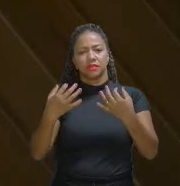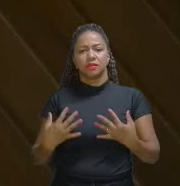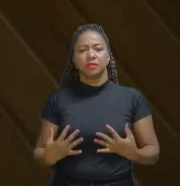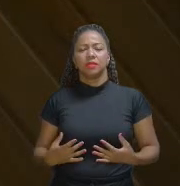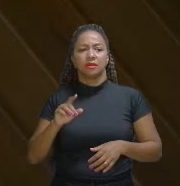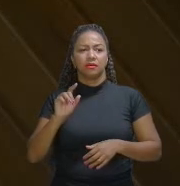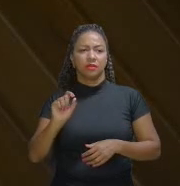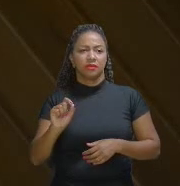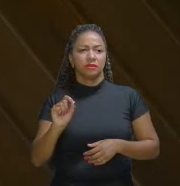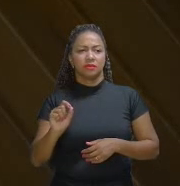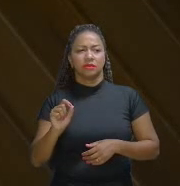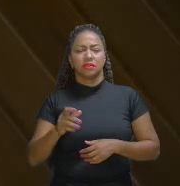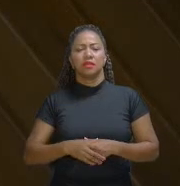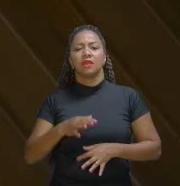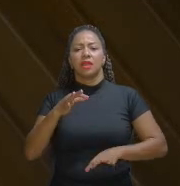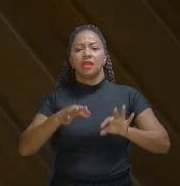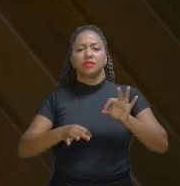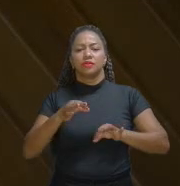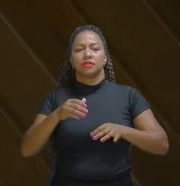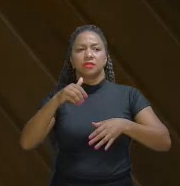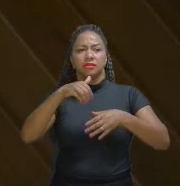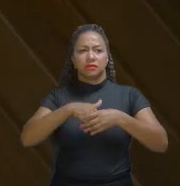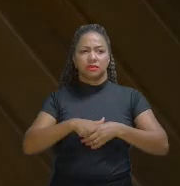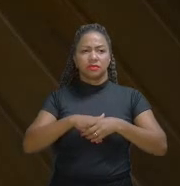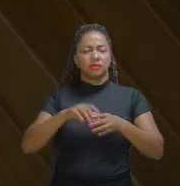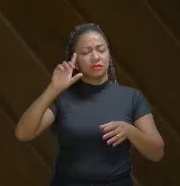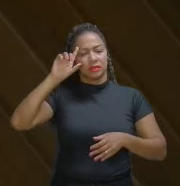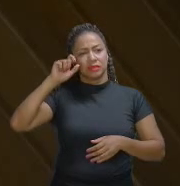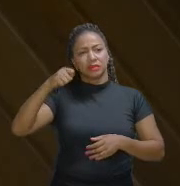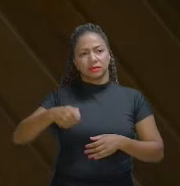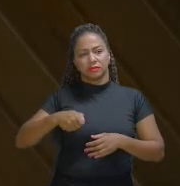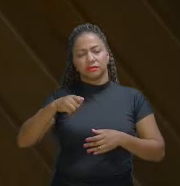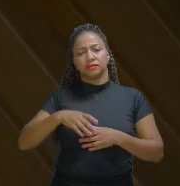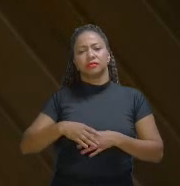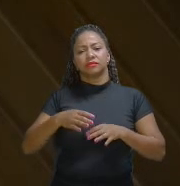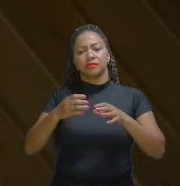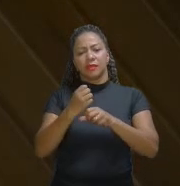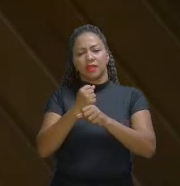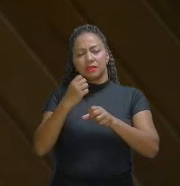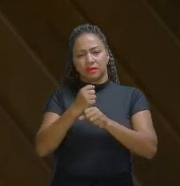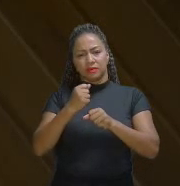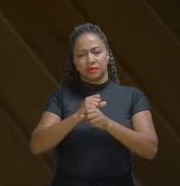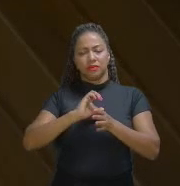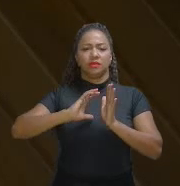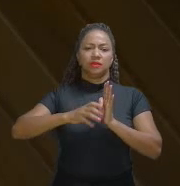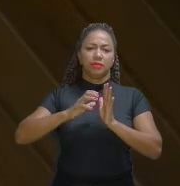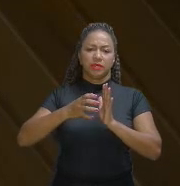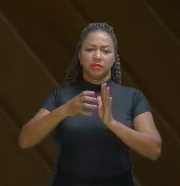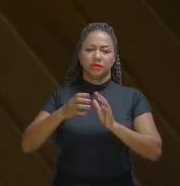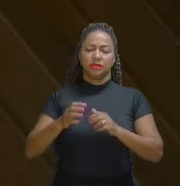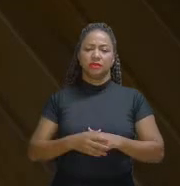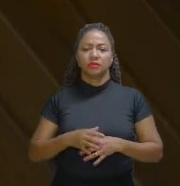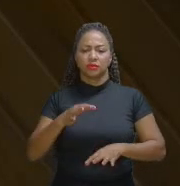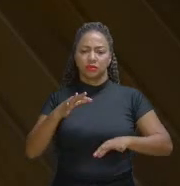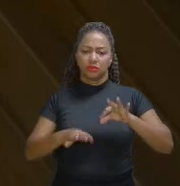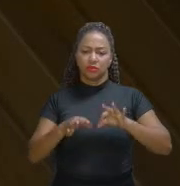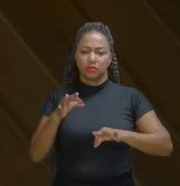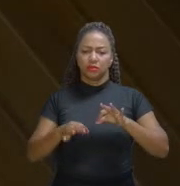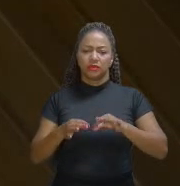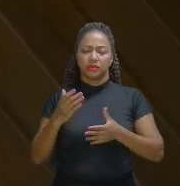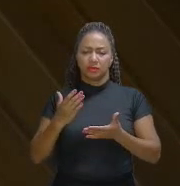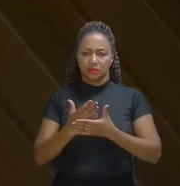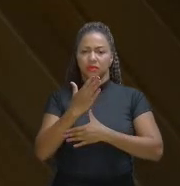que compete à Justiça Eleitoral decidir sobre a regularidade das contas partidárias, julgando